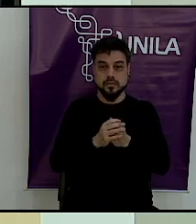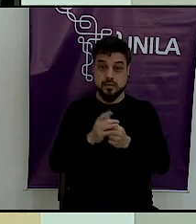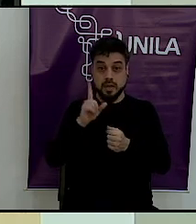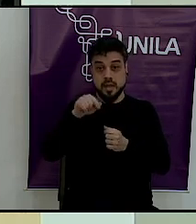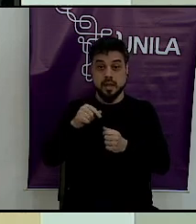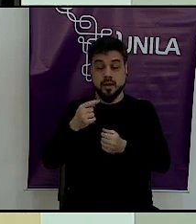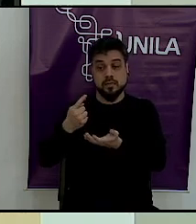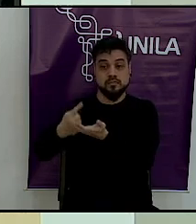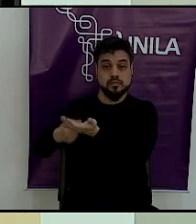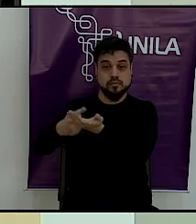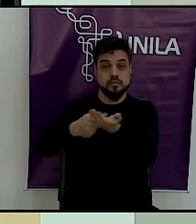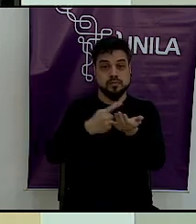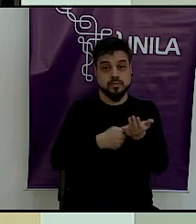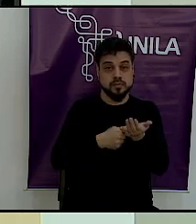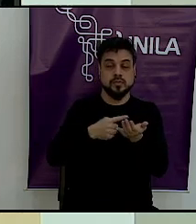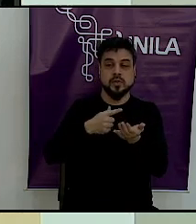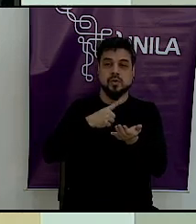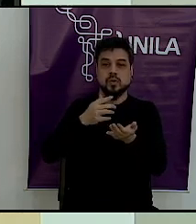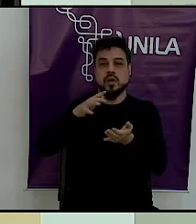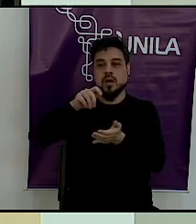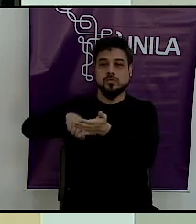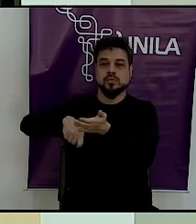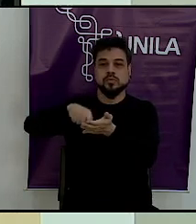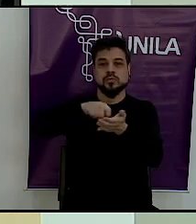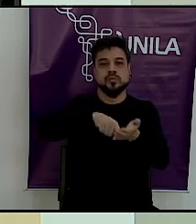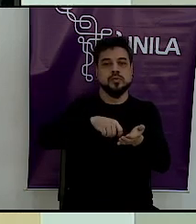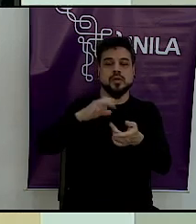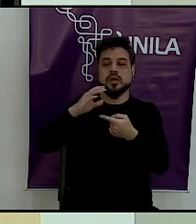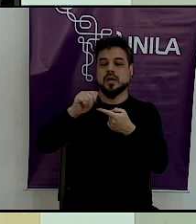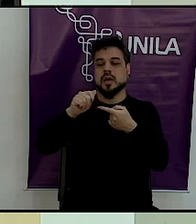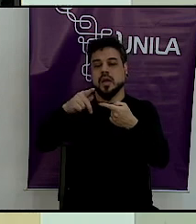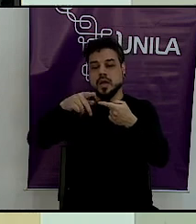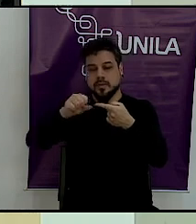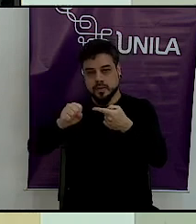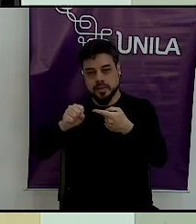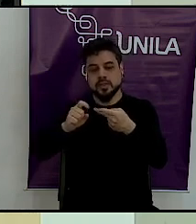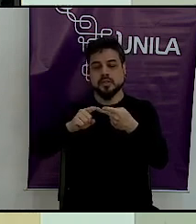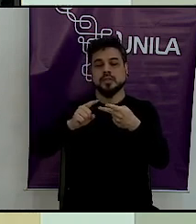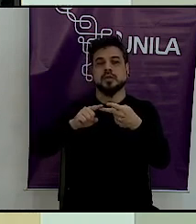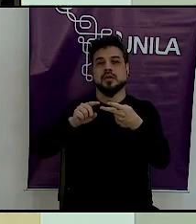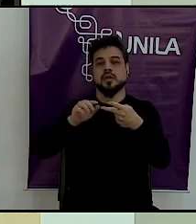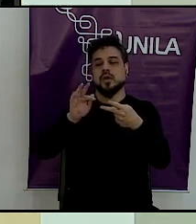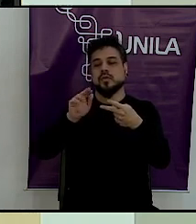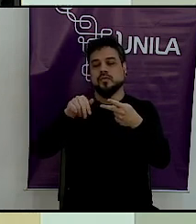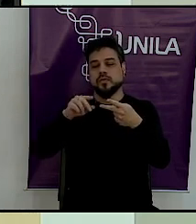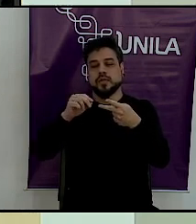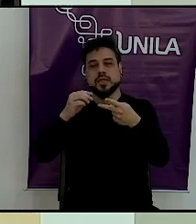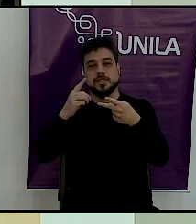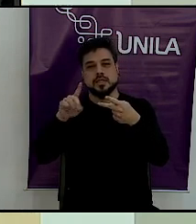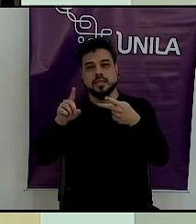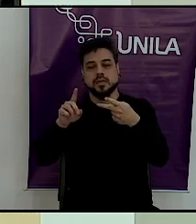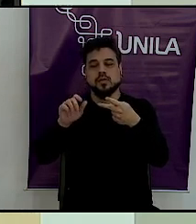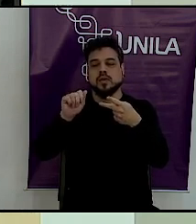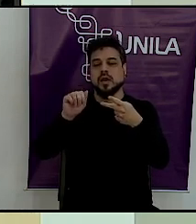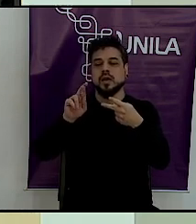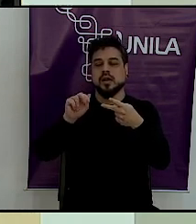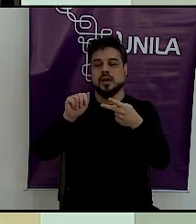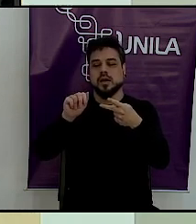ou outras fontes de fomento, CAPES, que o recurso vem para a Unila executar ou